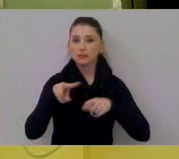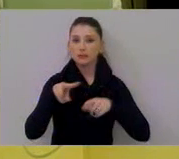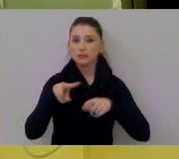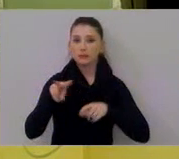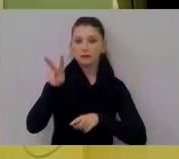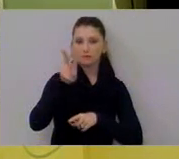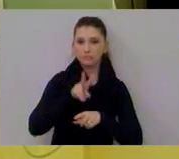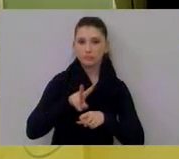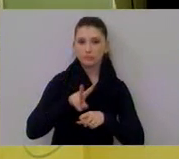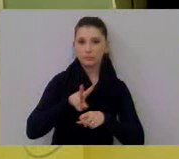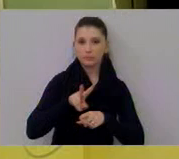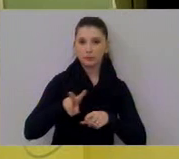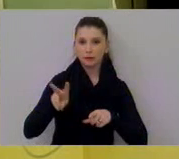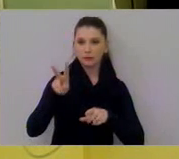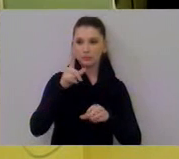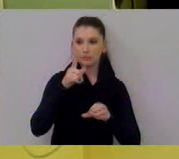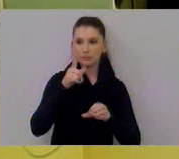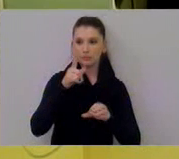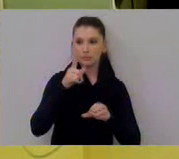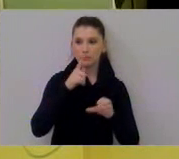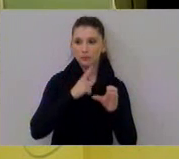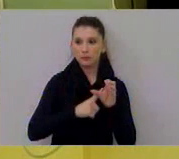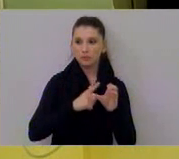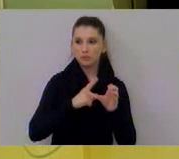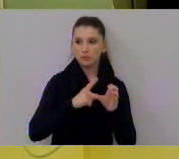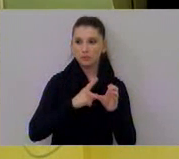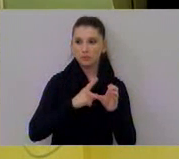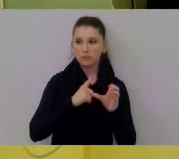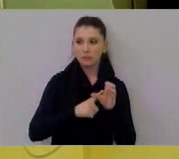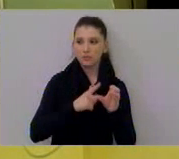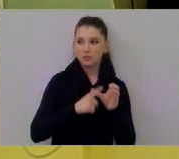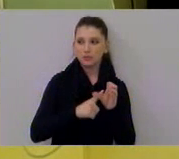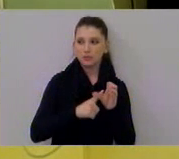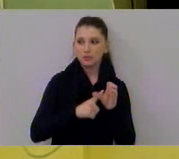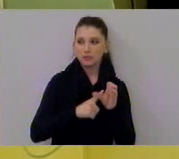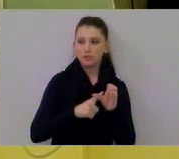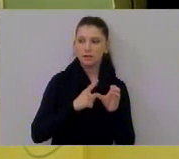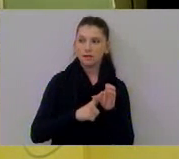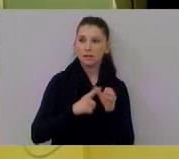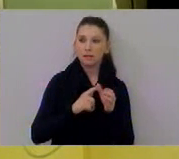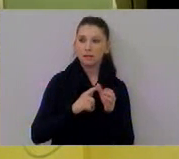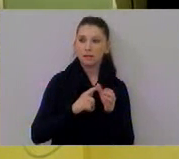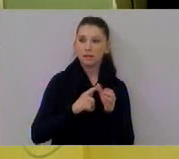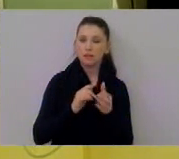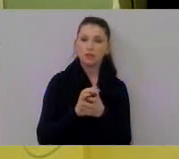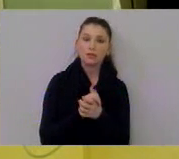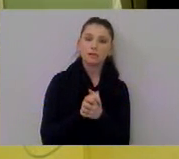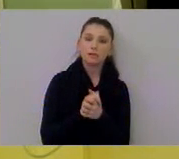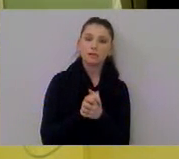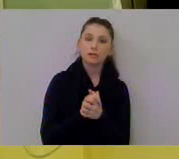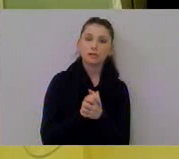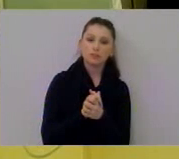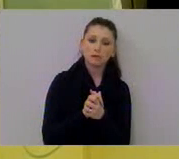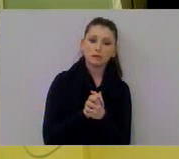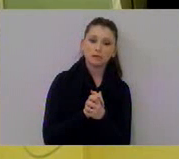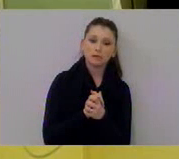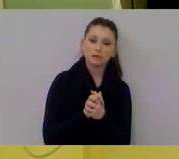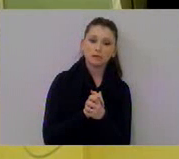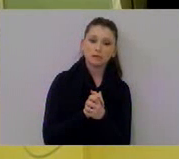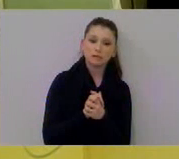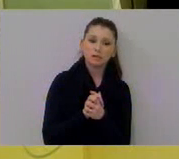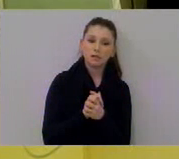estamos aqui nessa noite é fazendo também um elo